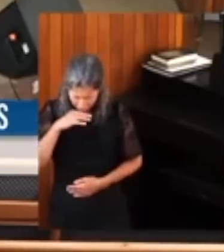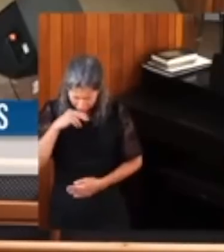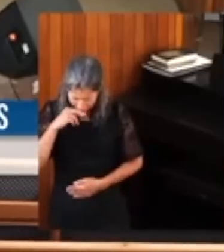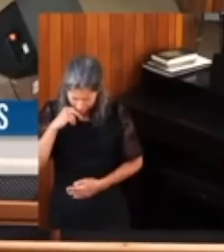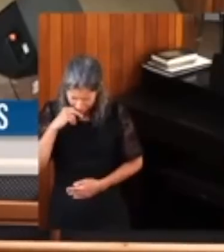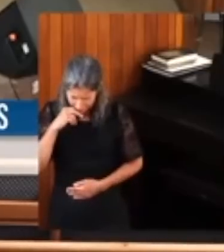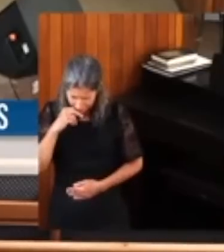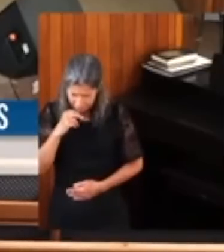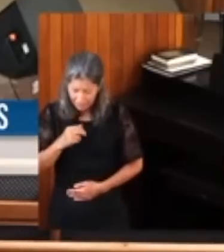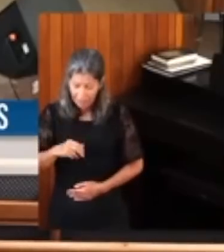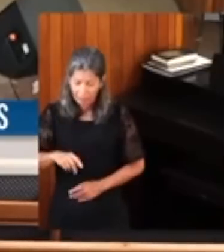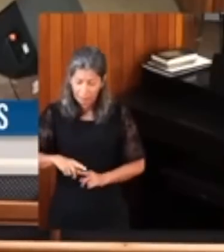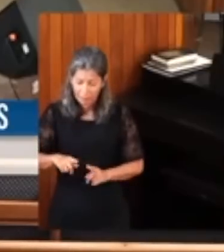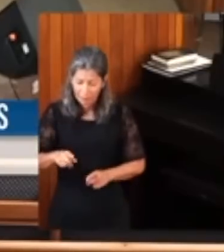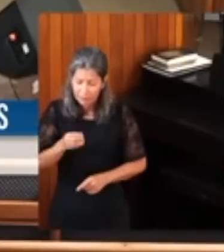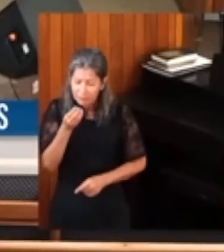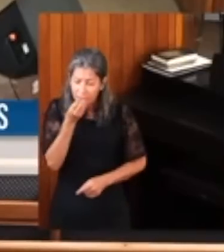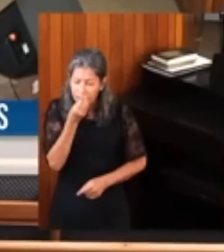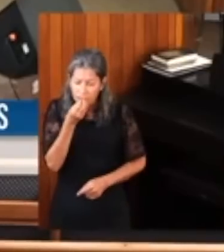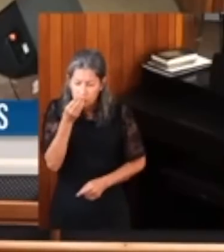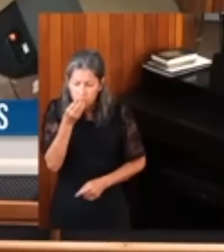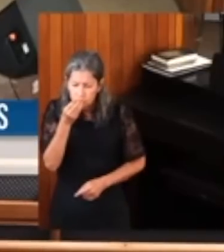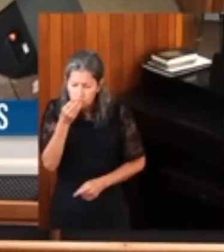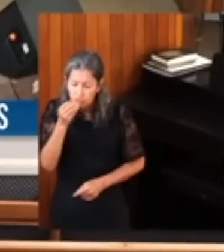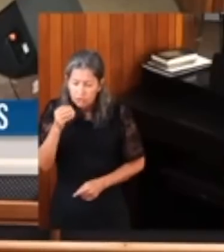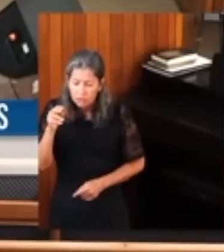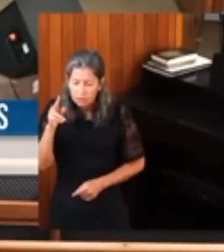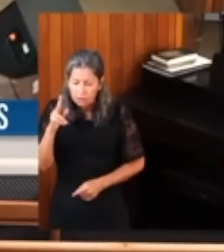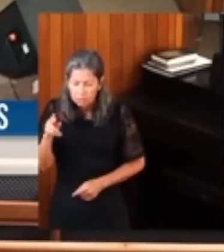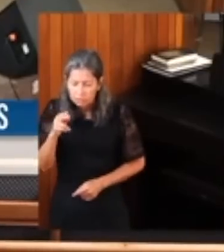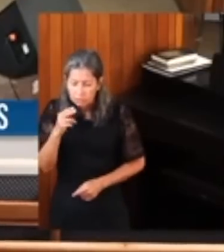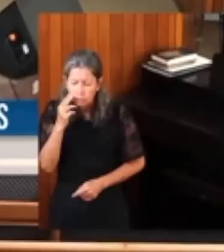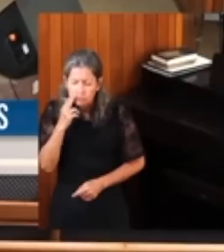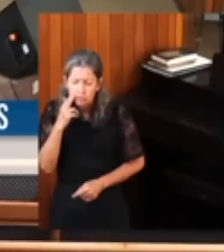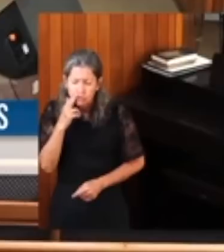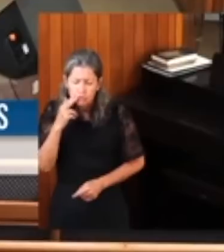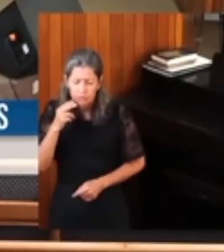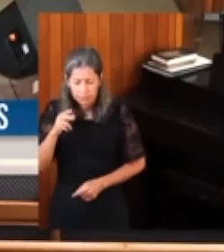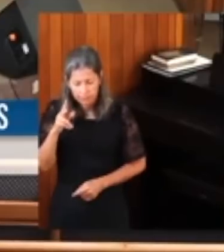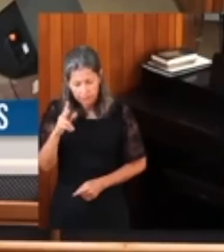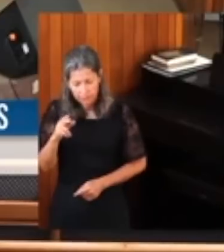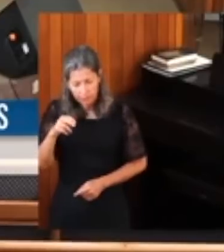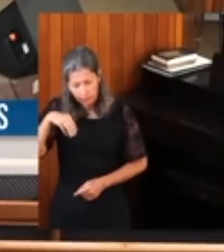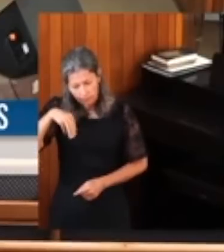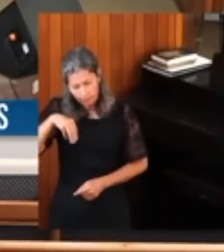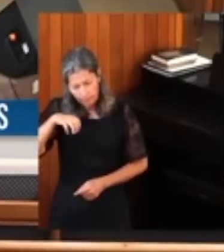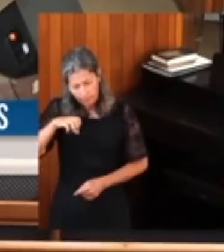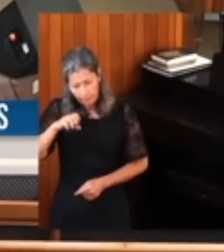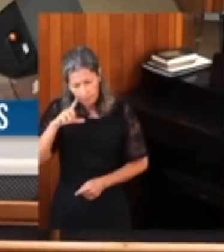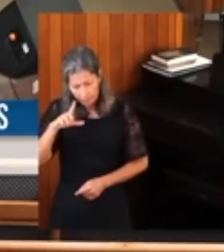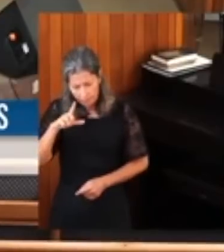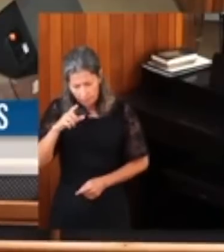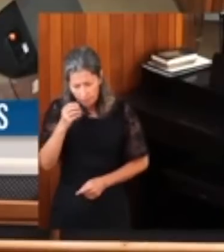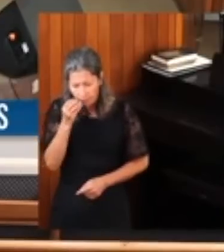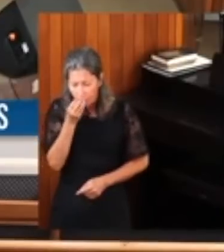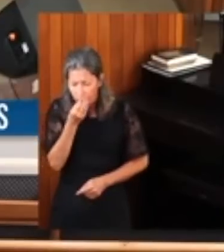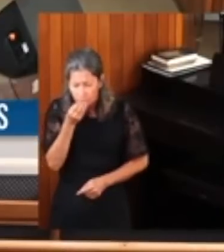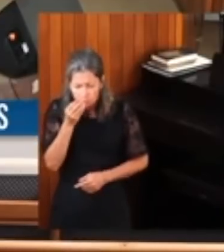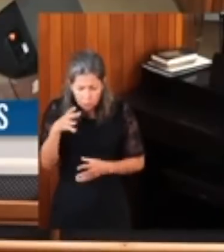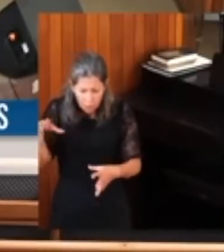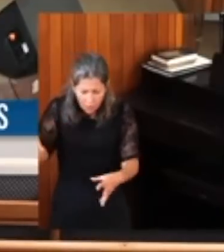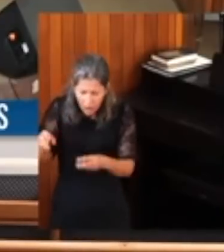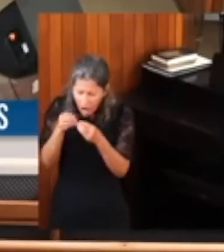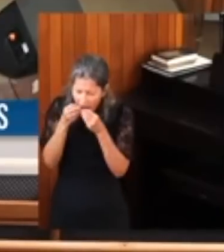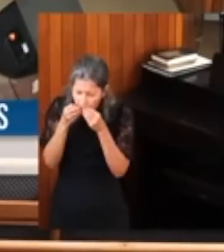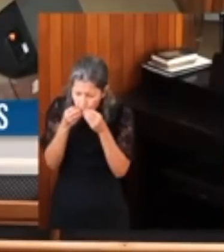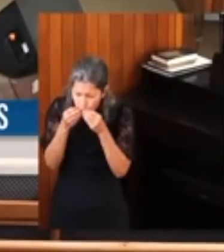como mel. Peguei o livrinho da mão do anjo e o devorei. Na minha boca era doce como mel. Quando, porém, o comi,